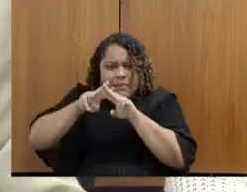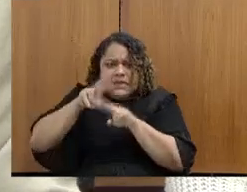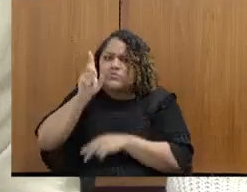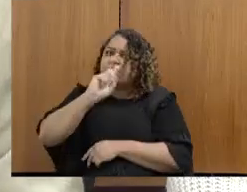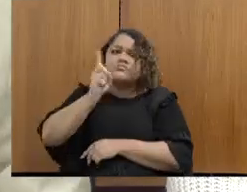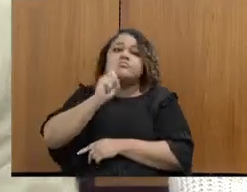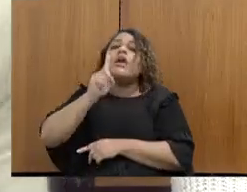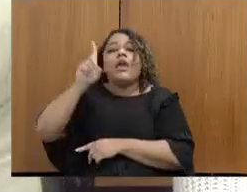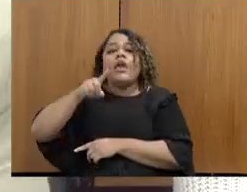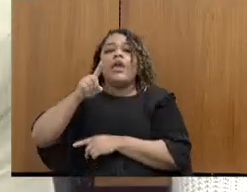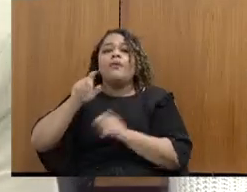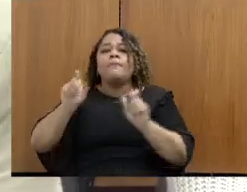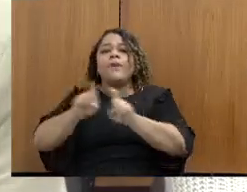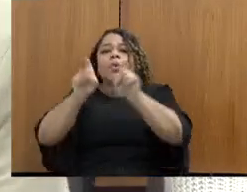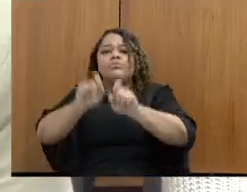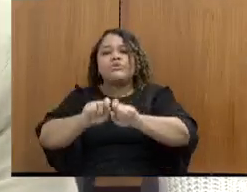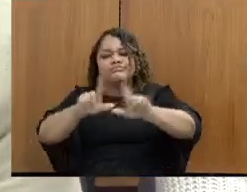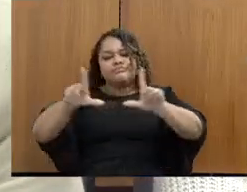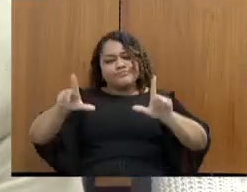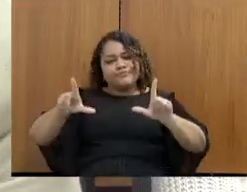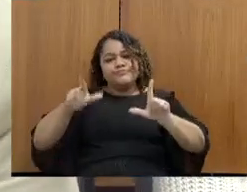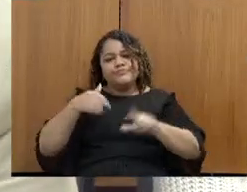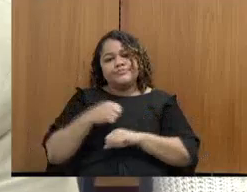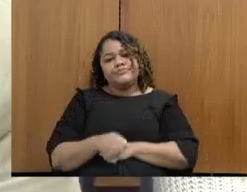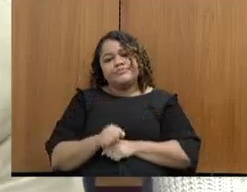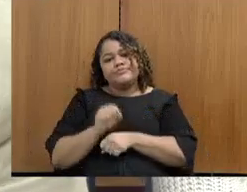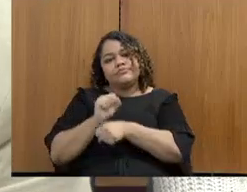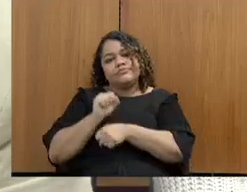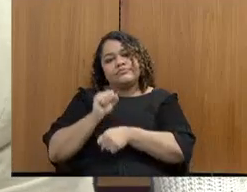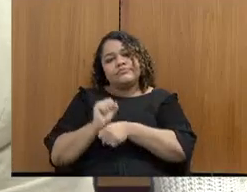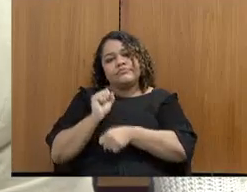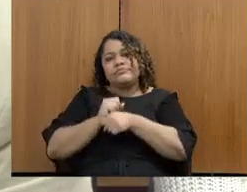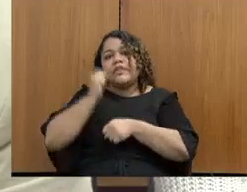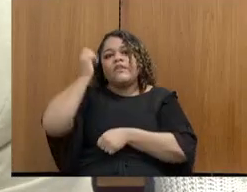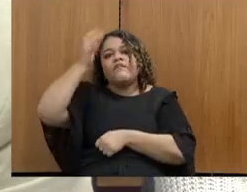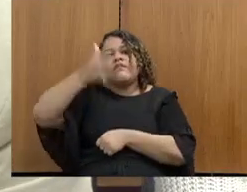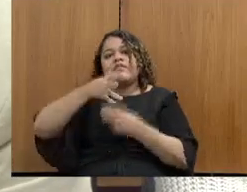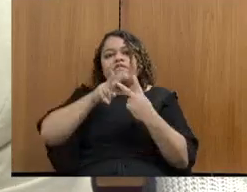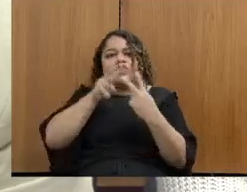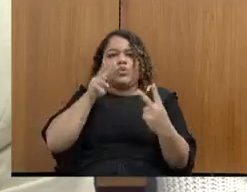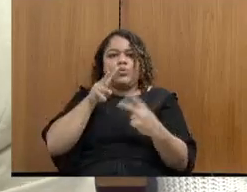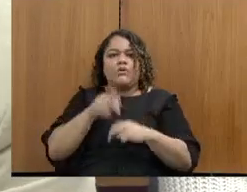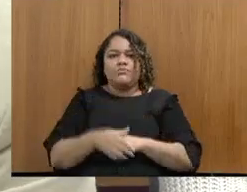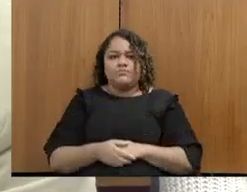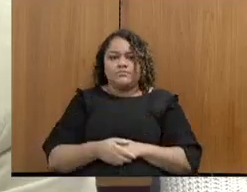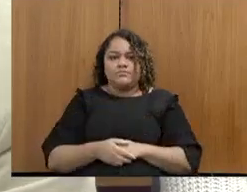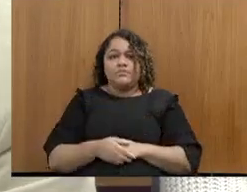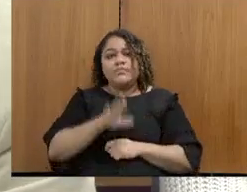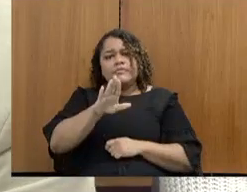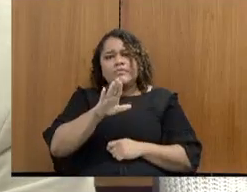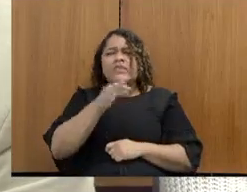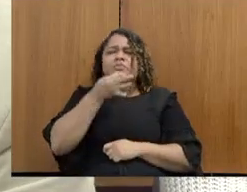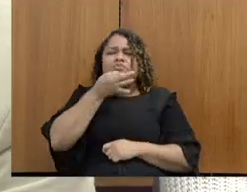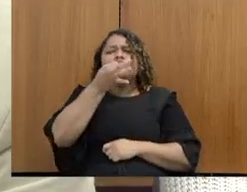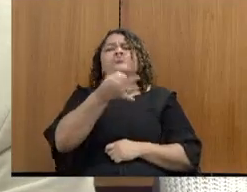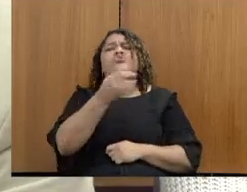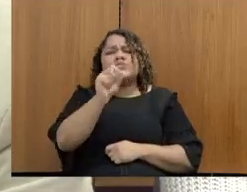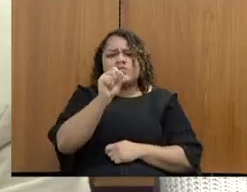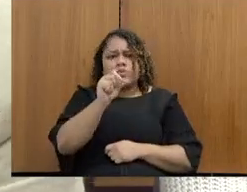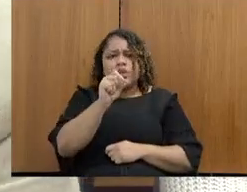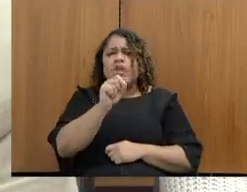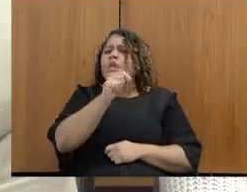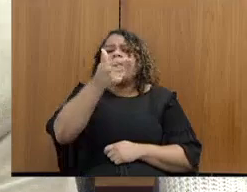então o que que eu queria sugerir nesse momento não é para sobrecarregar a polícia civil que